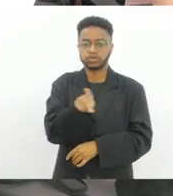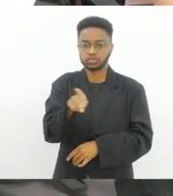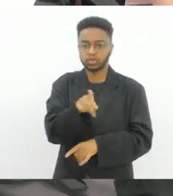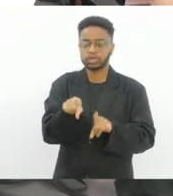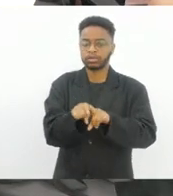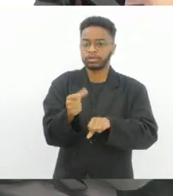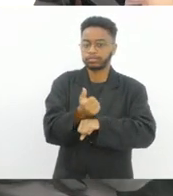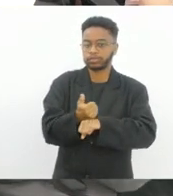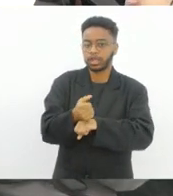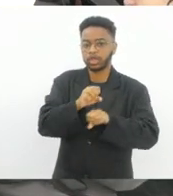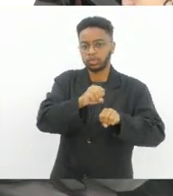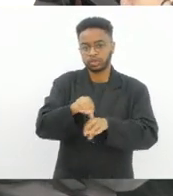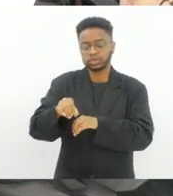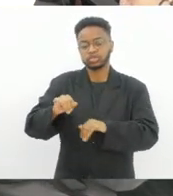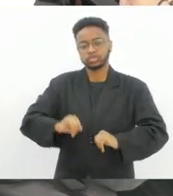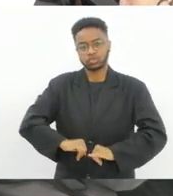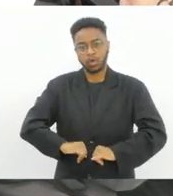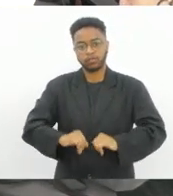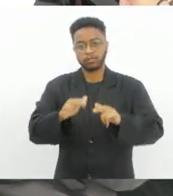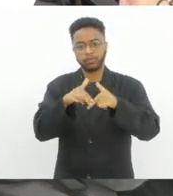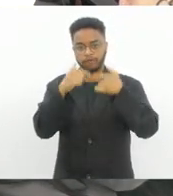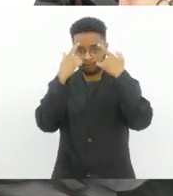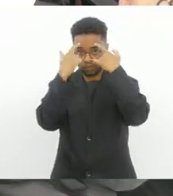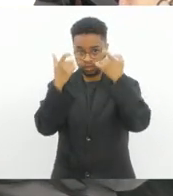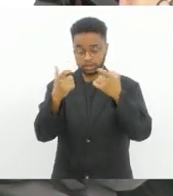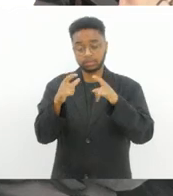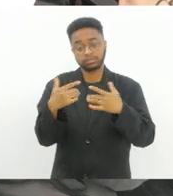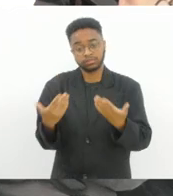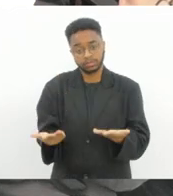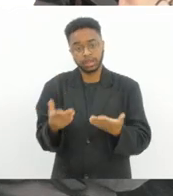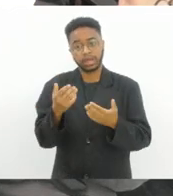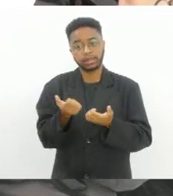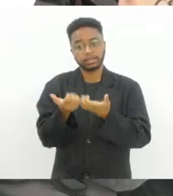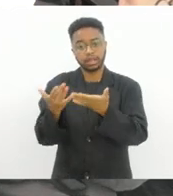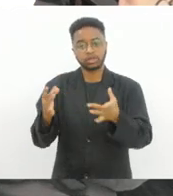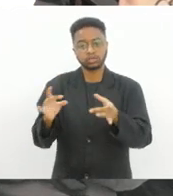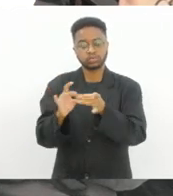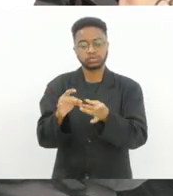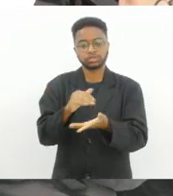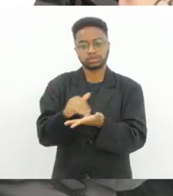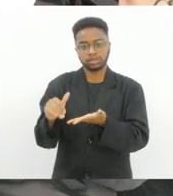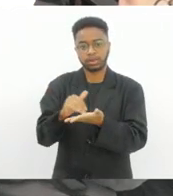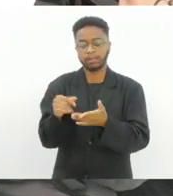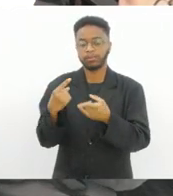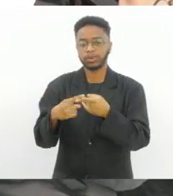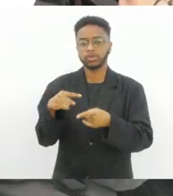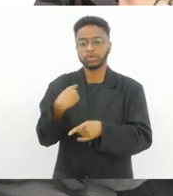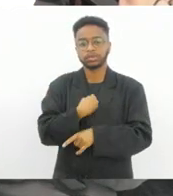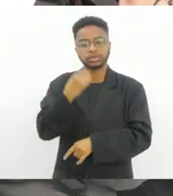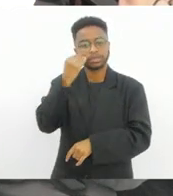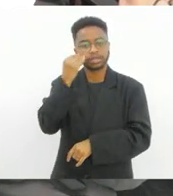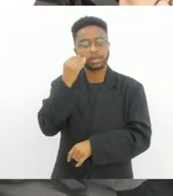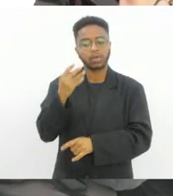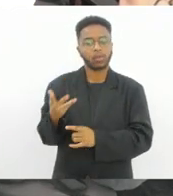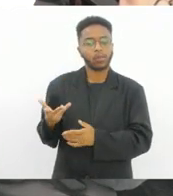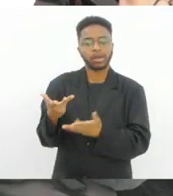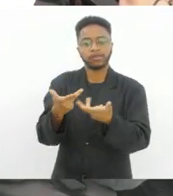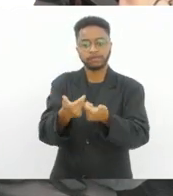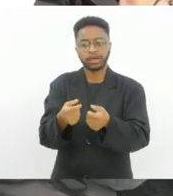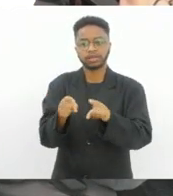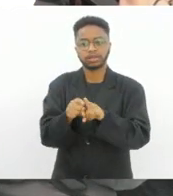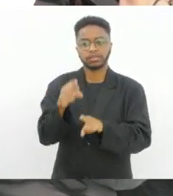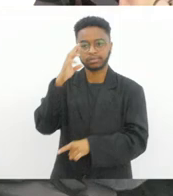também sofrem violência. Então, é mais uma entrega da secretaria no sentido da gente aprimorar, qualificar e